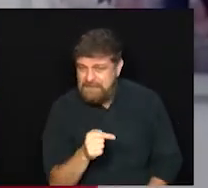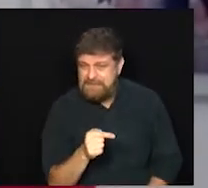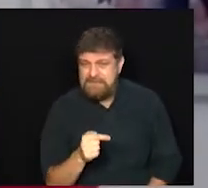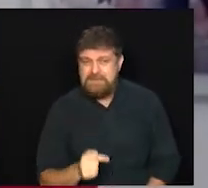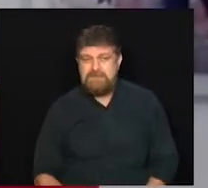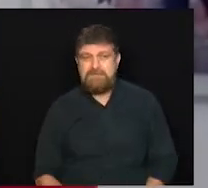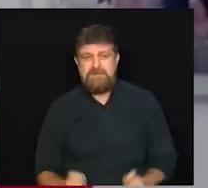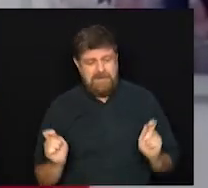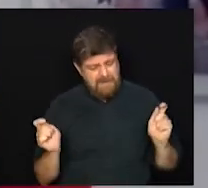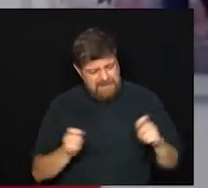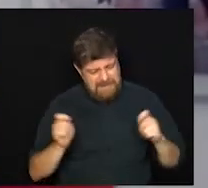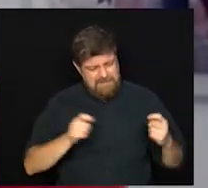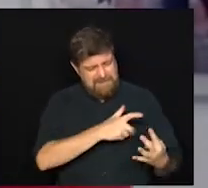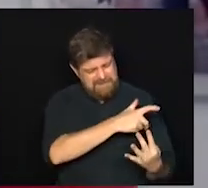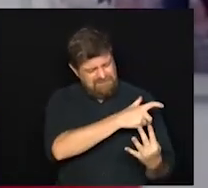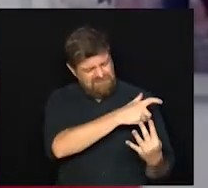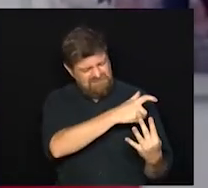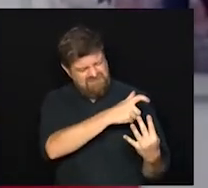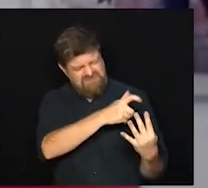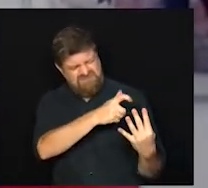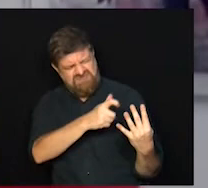ser,